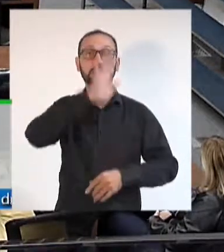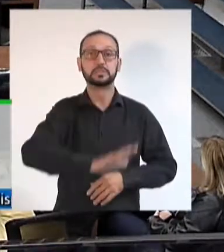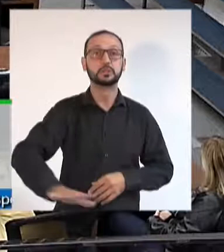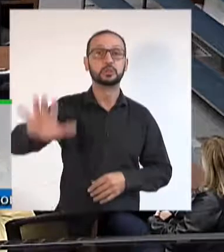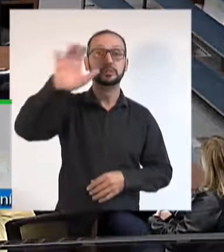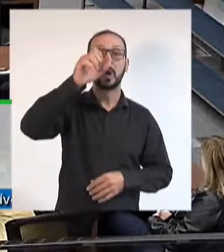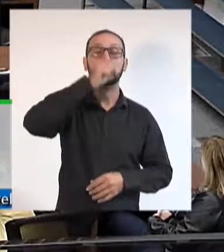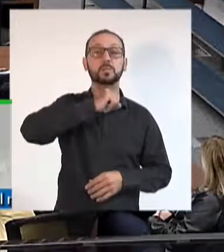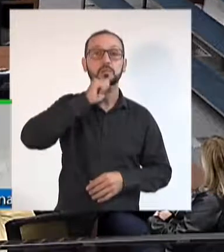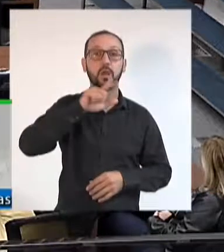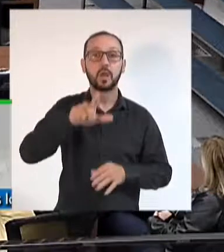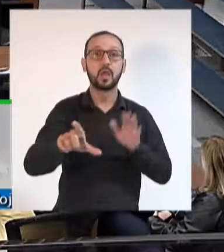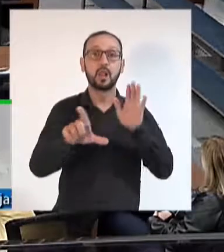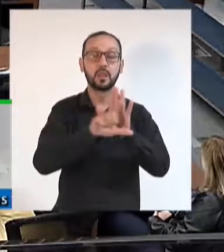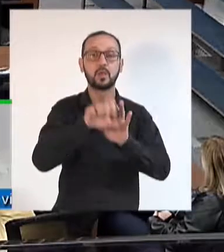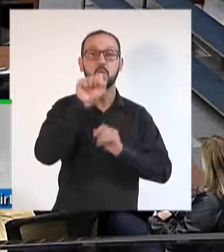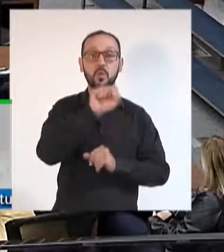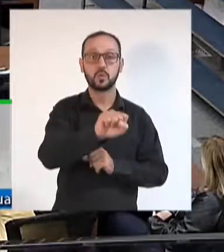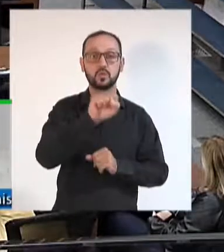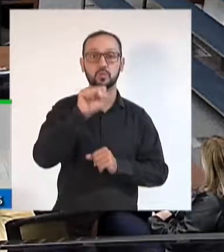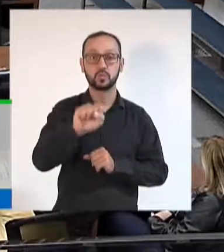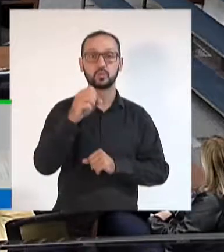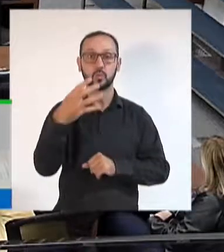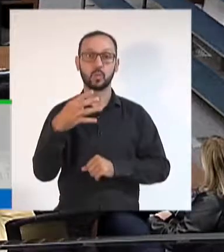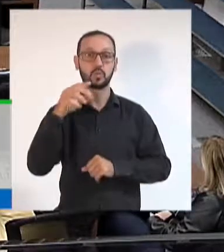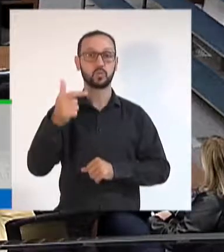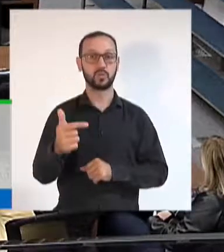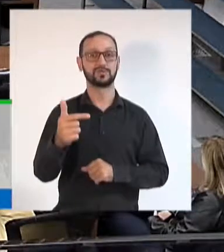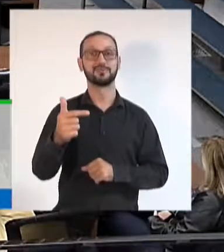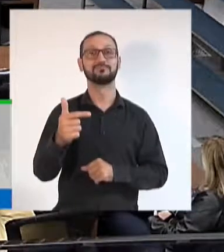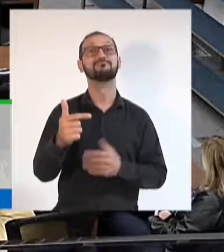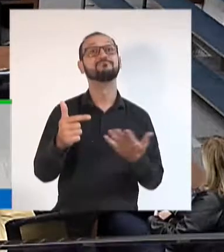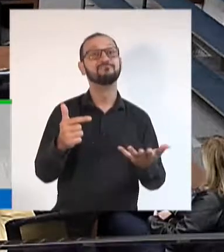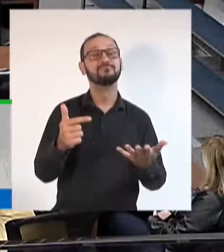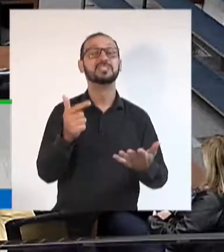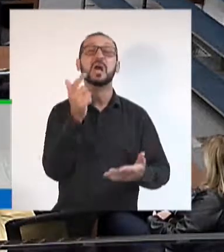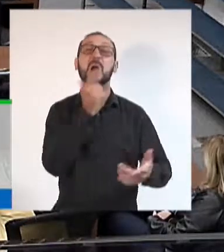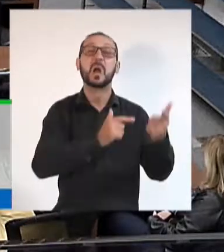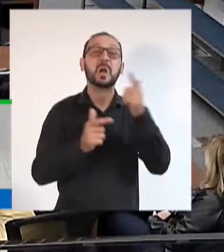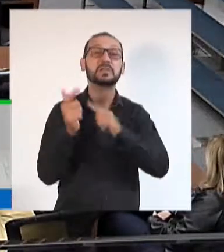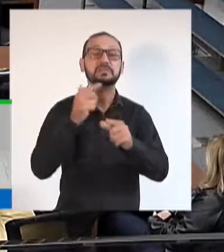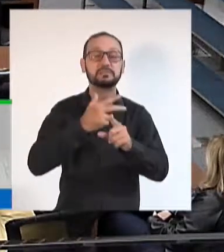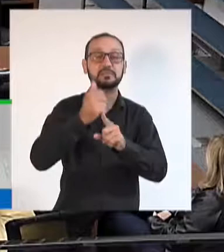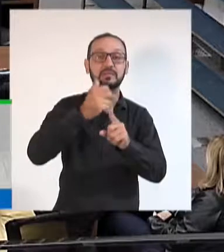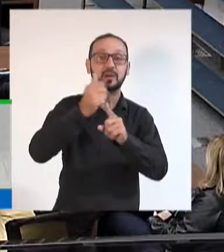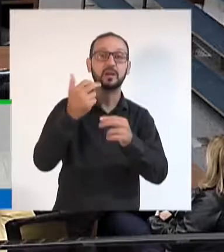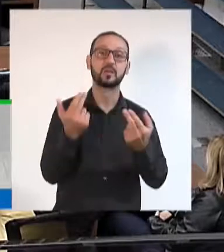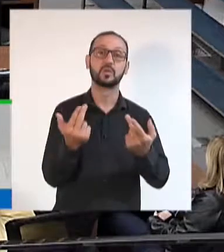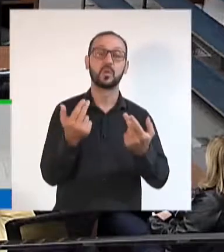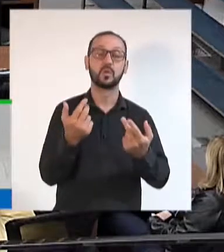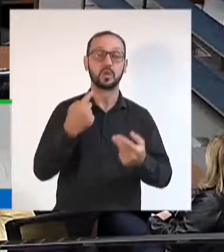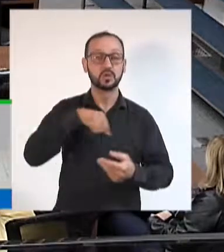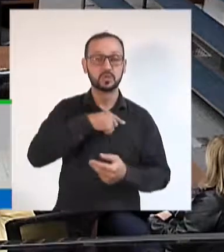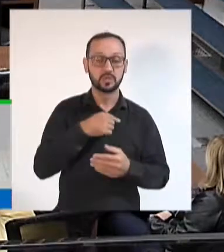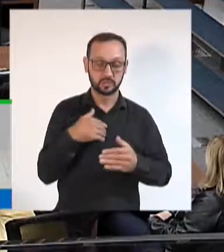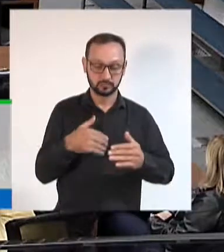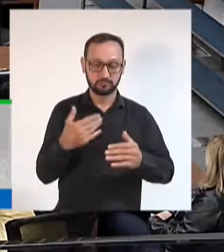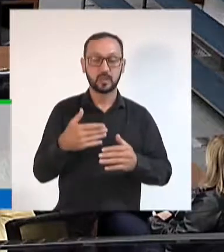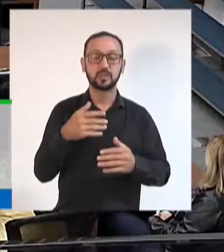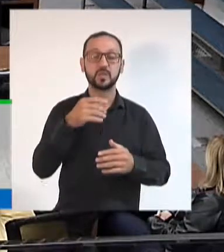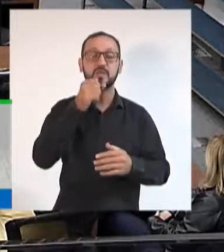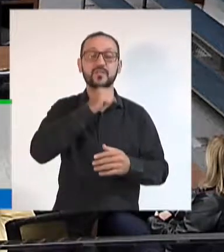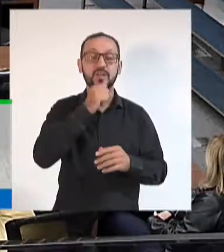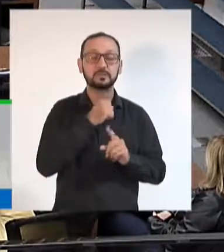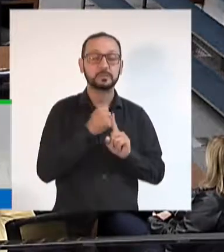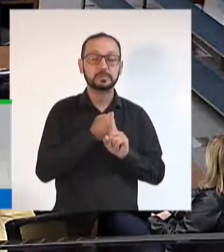Idoso é uma lei, 8842. Então, isso são conquistas, como o envelhecimento também é. Então,